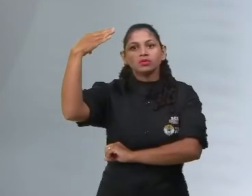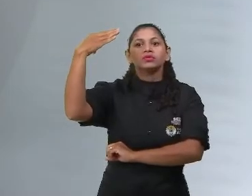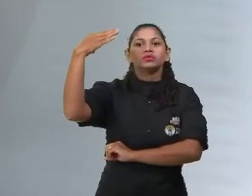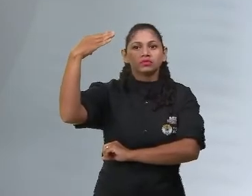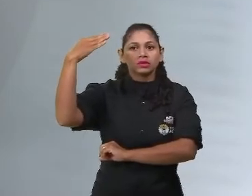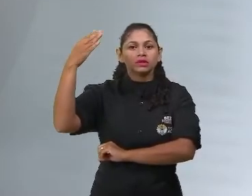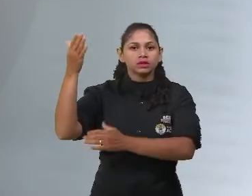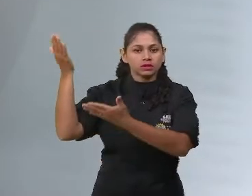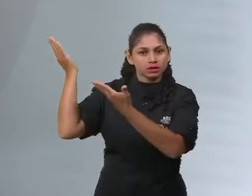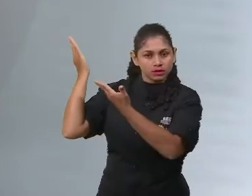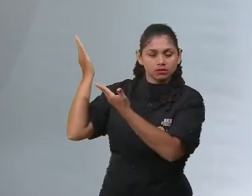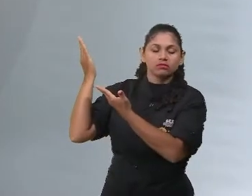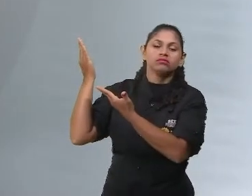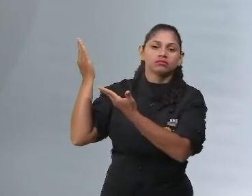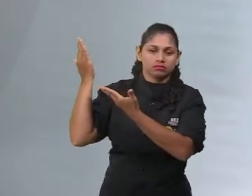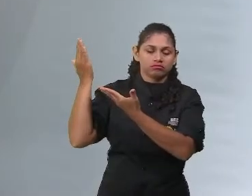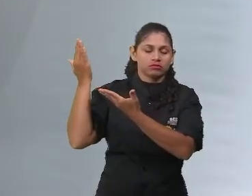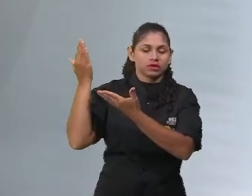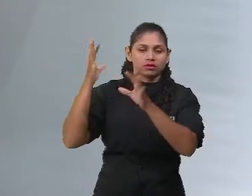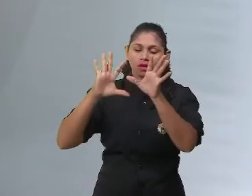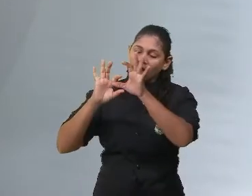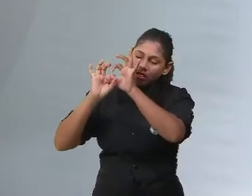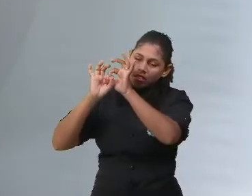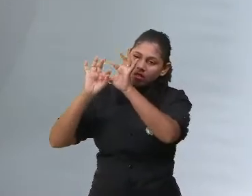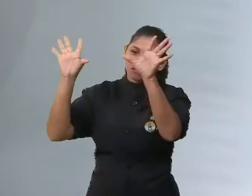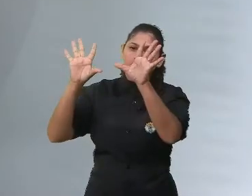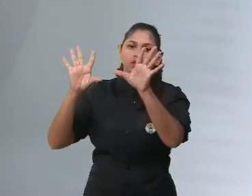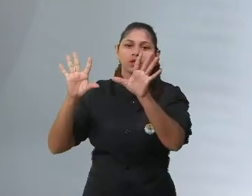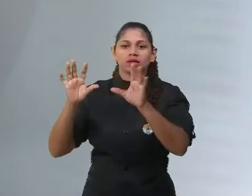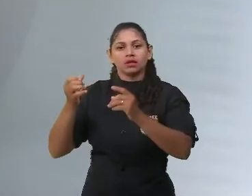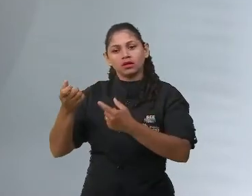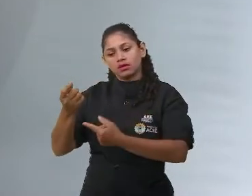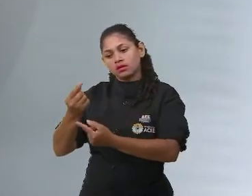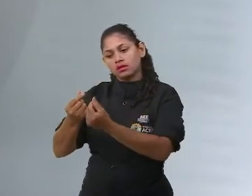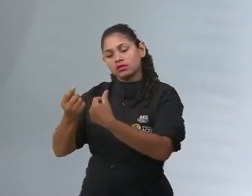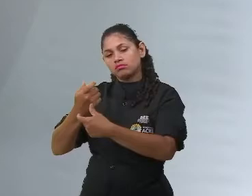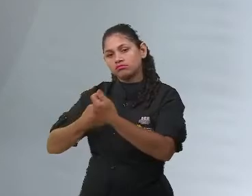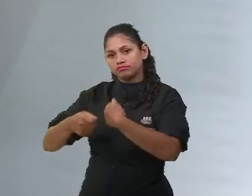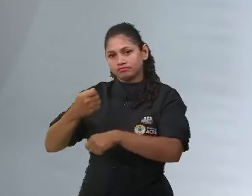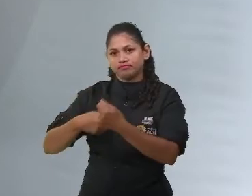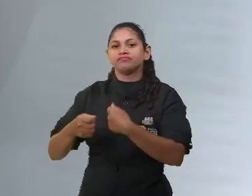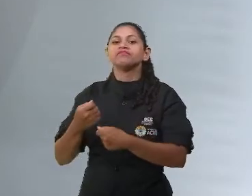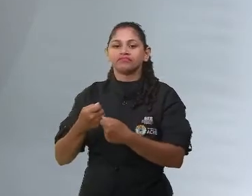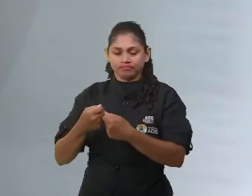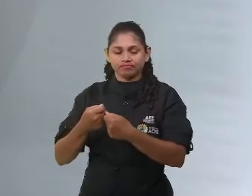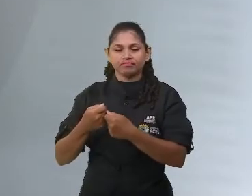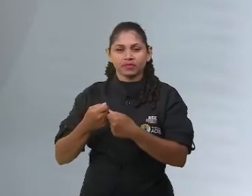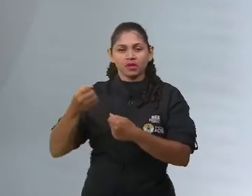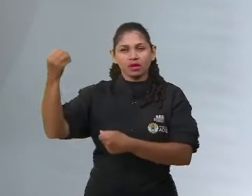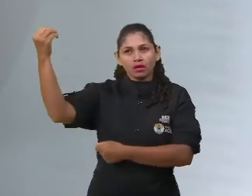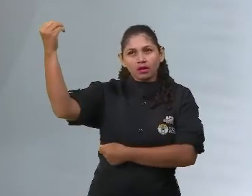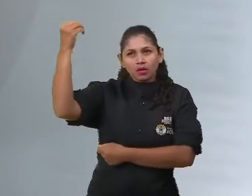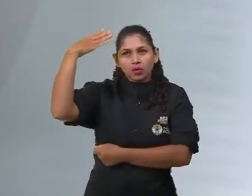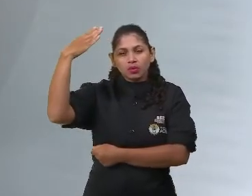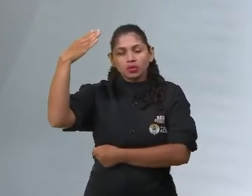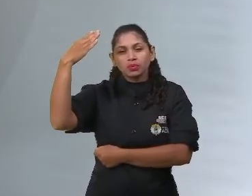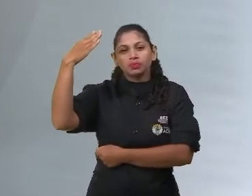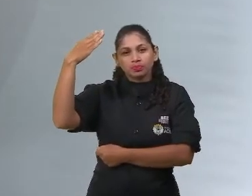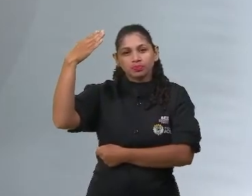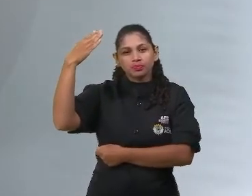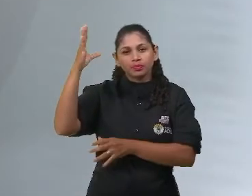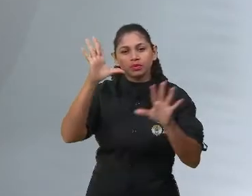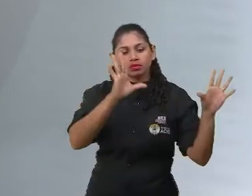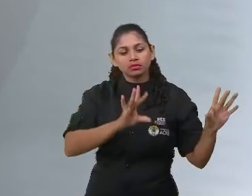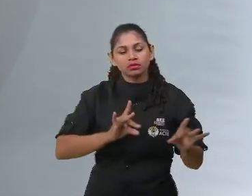no sentido de se obter uma liberdade econômica. Então, se você observar, os iluministas eles vão tratar de